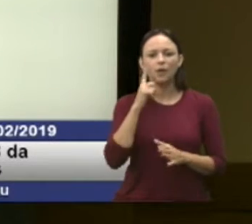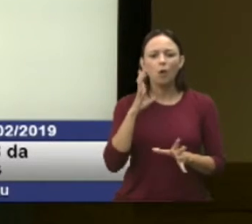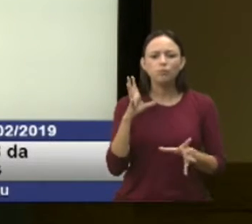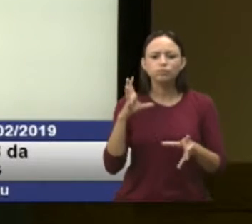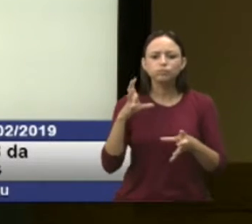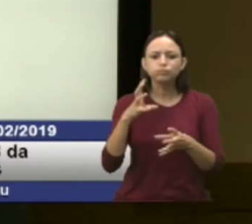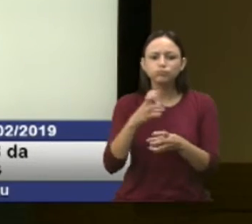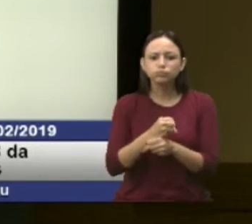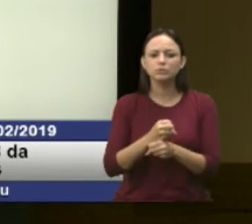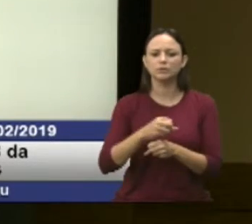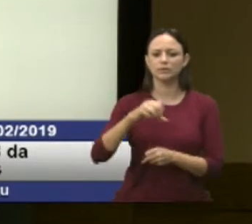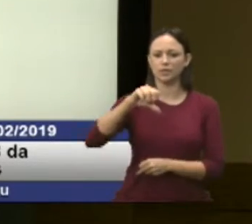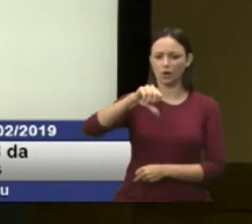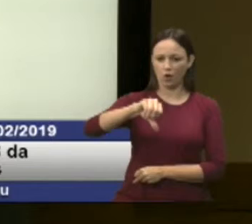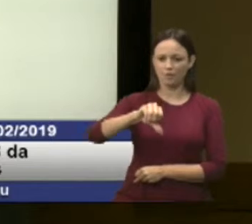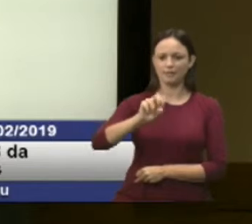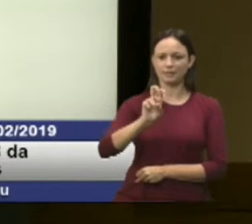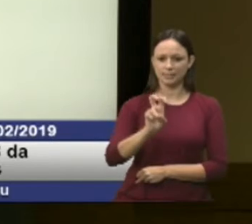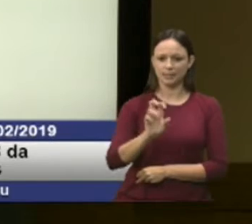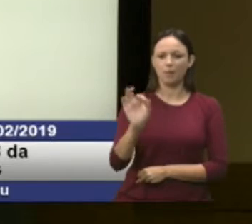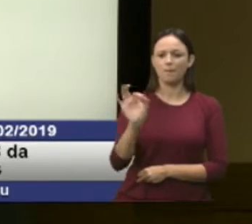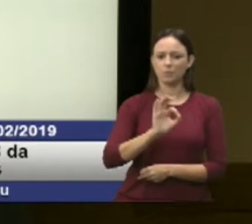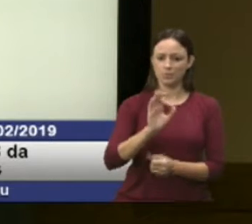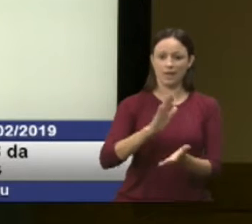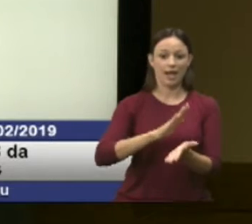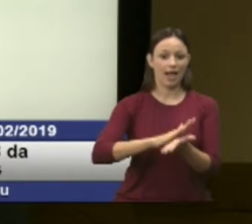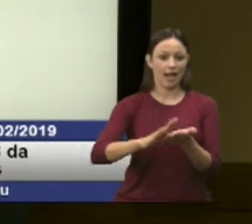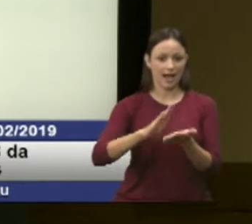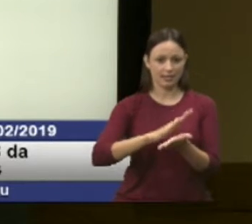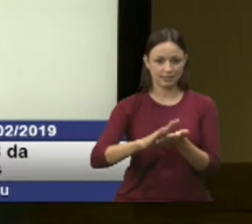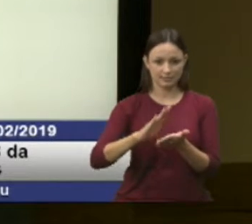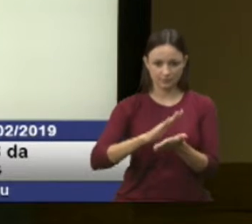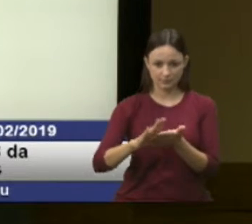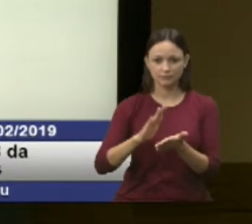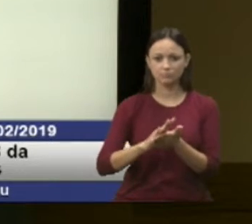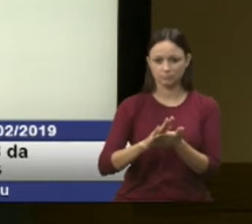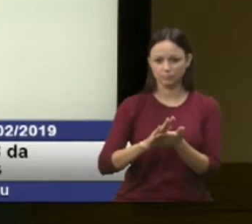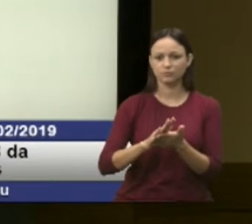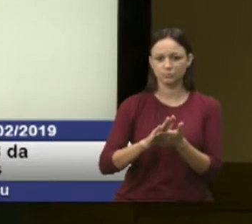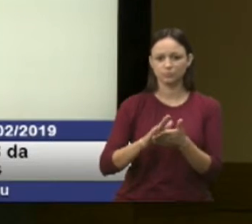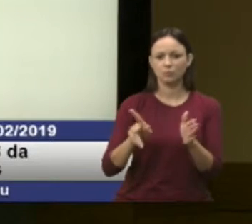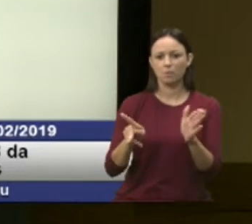percebe 95% de gastos com a máquina direta,